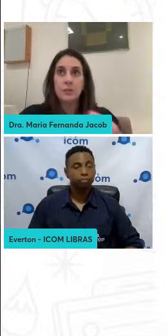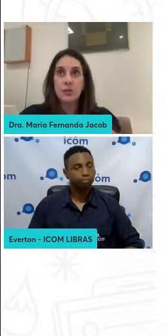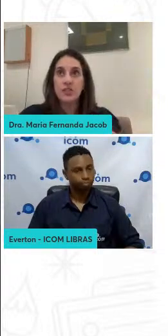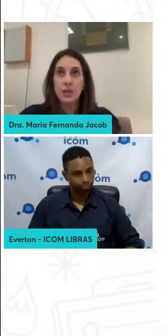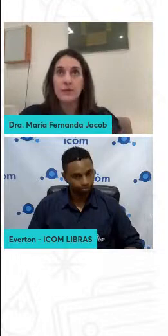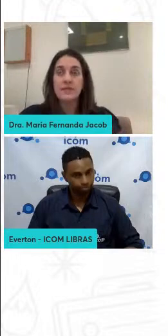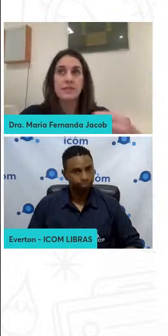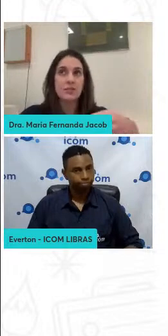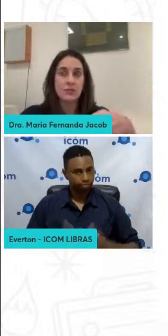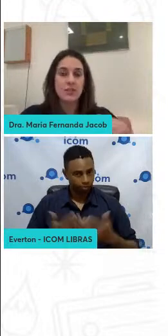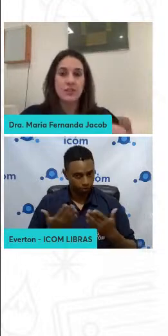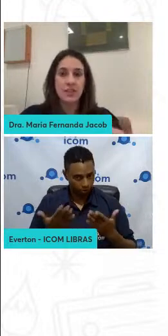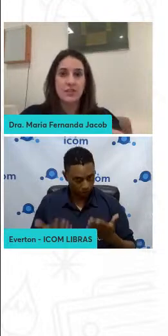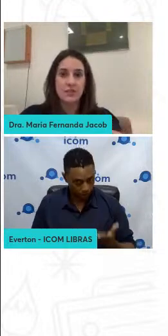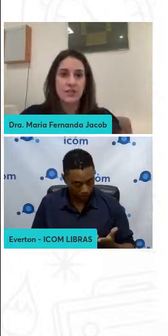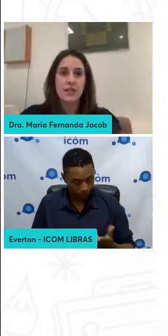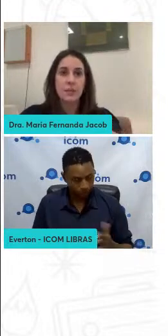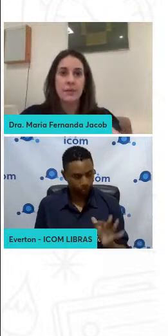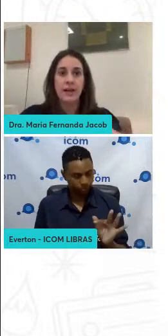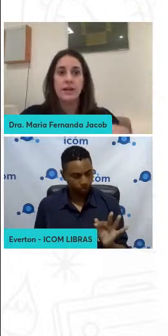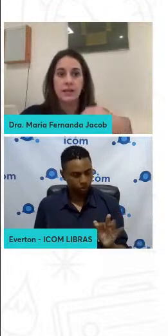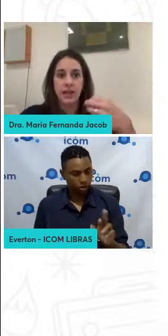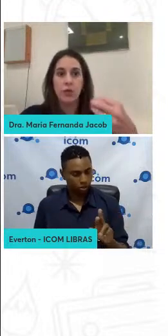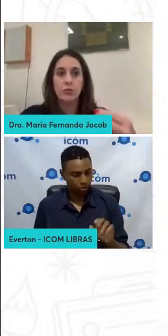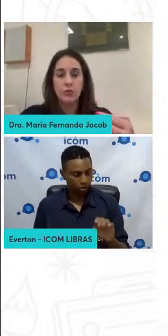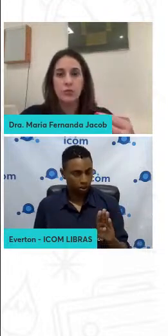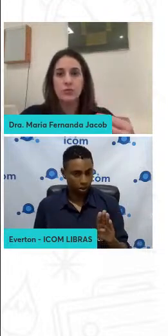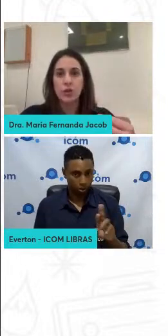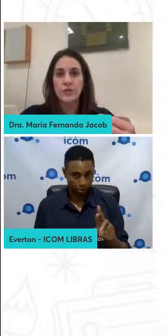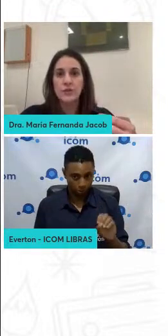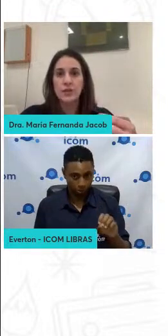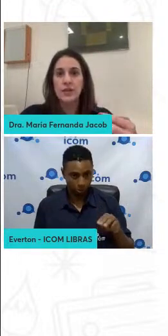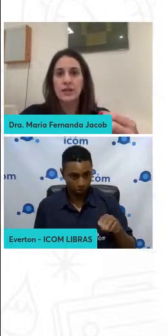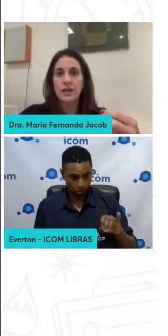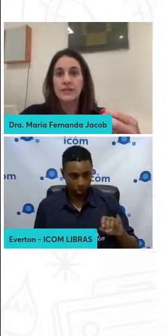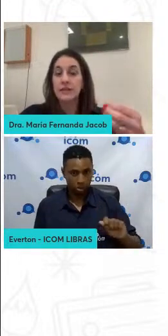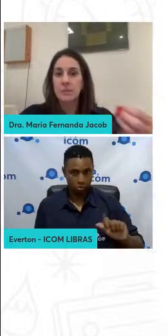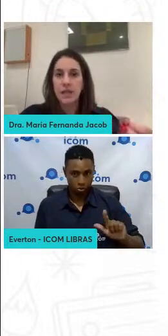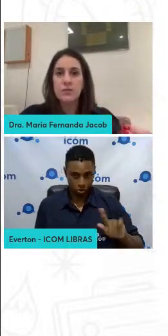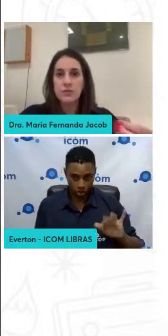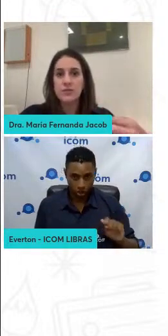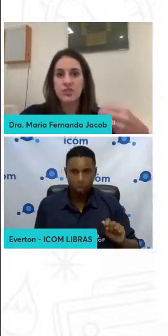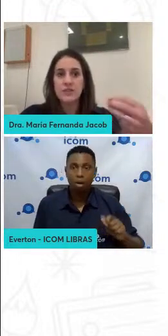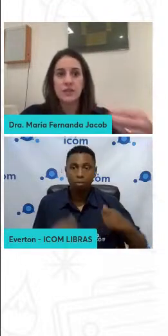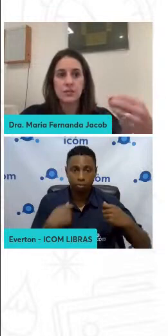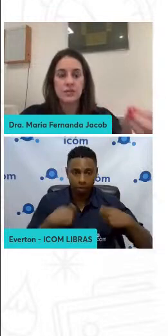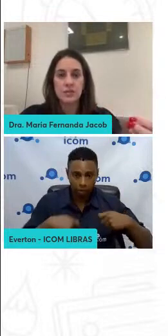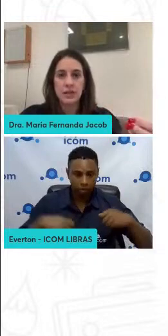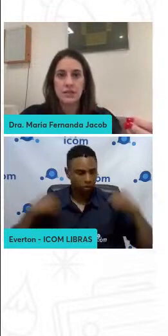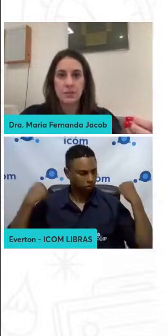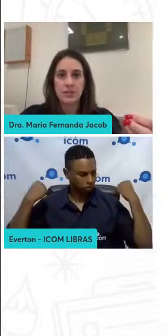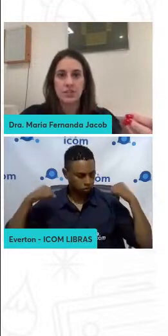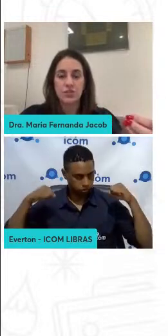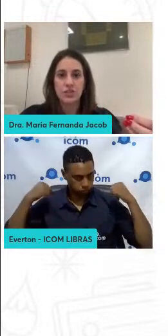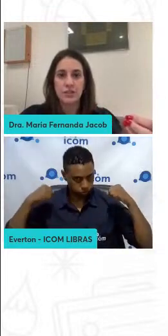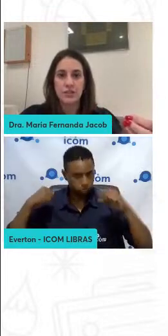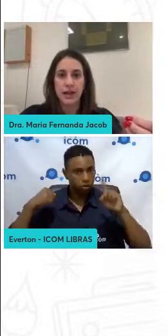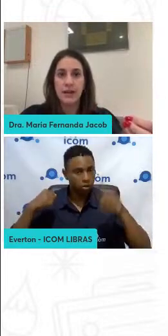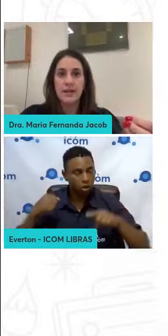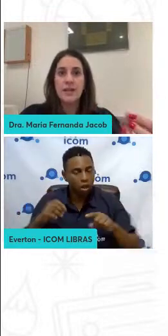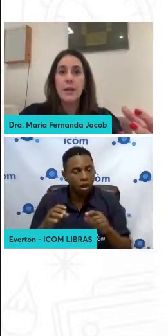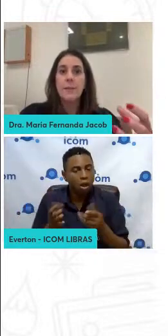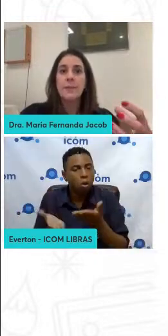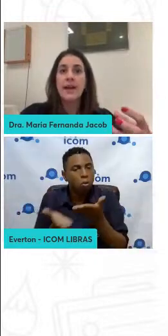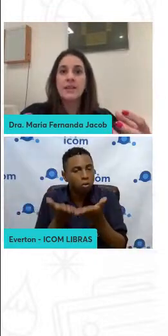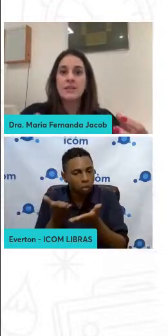Então, a fibromialgia, ela precisa de uma atividade física, que é um dos tratamentos descritos na ciência para a gente